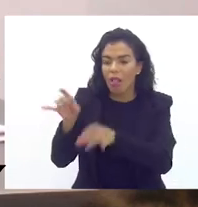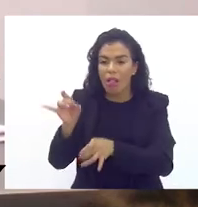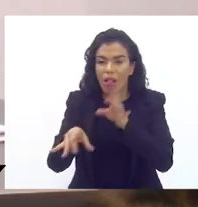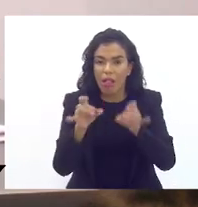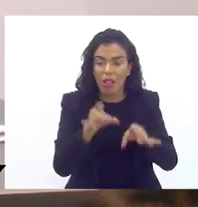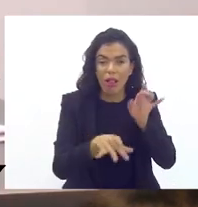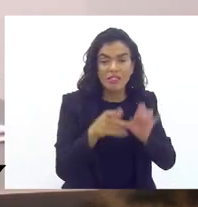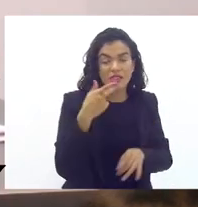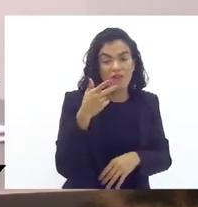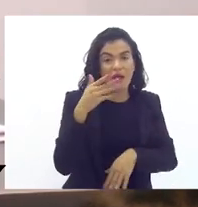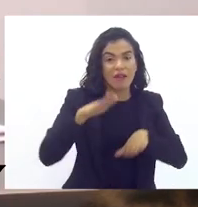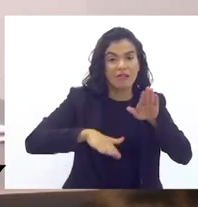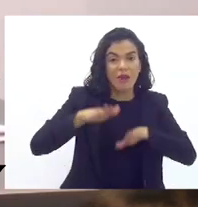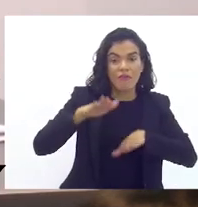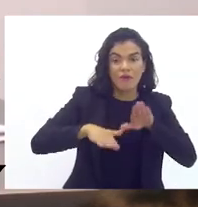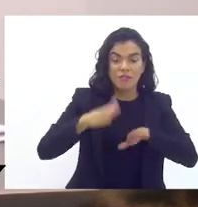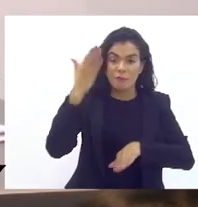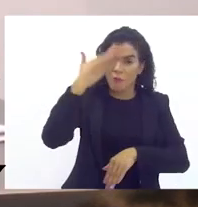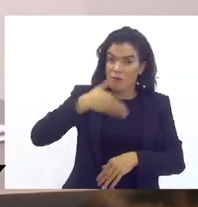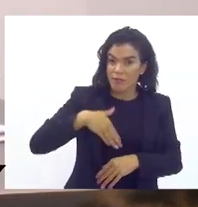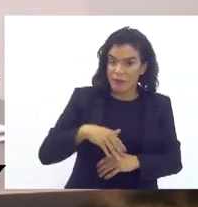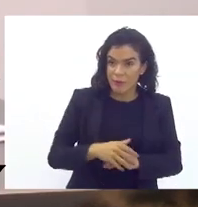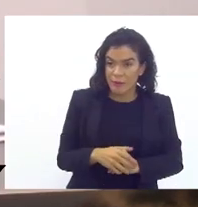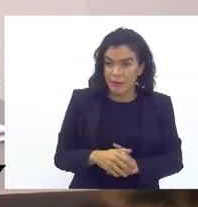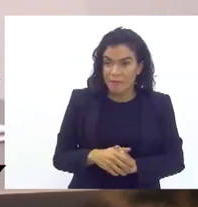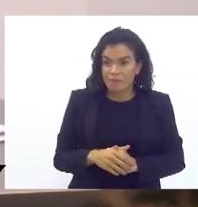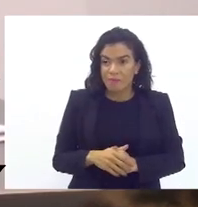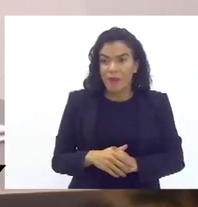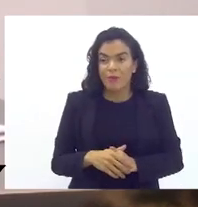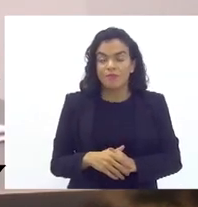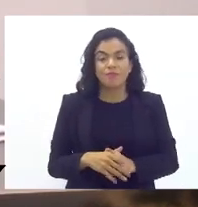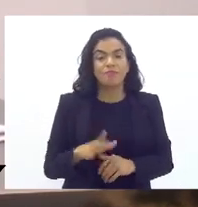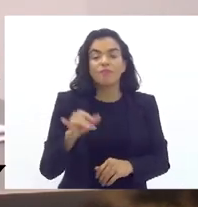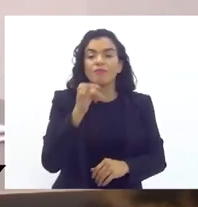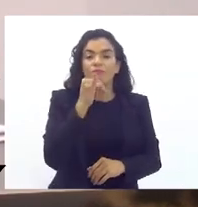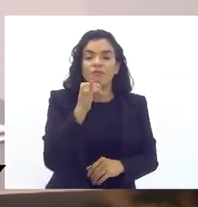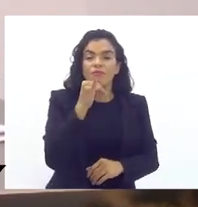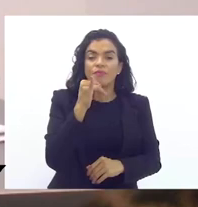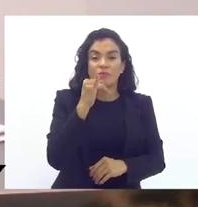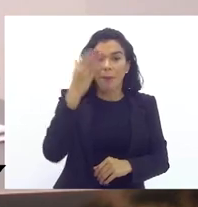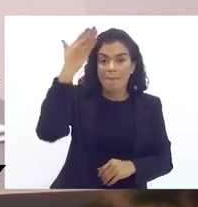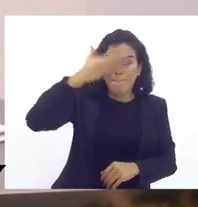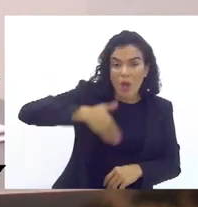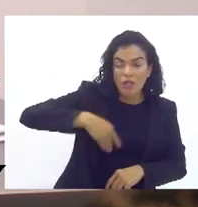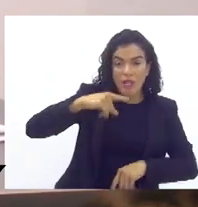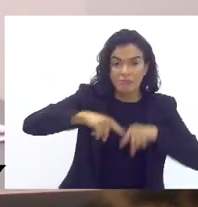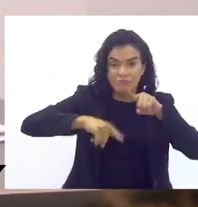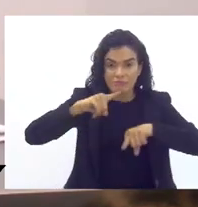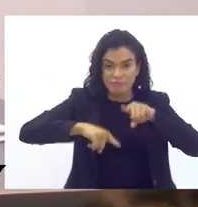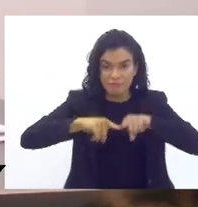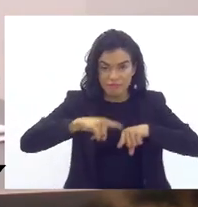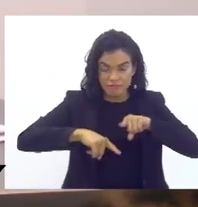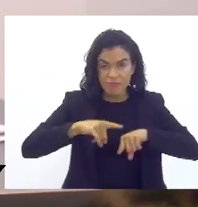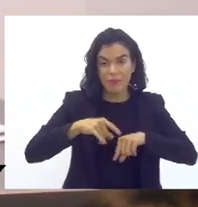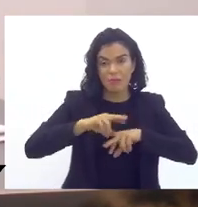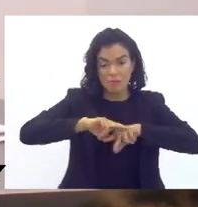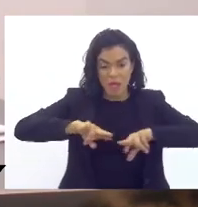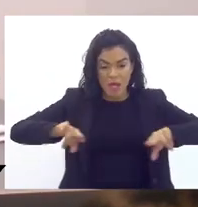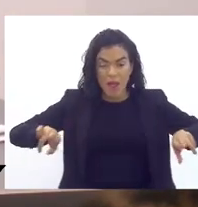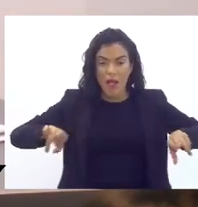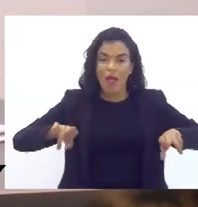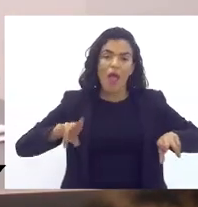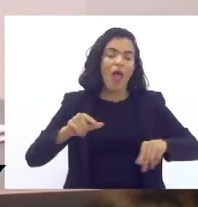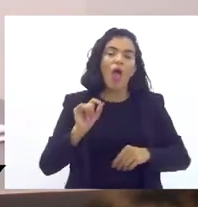standards probatórios diferentes um estandarte probatório de autoria e materialidade um indício seguro de autoimateridade